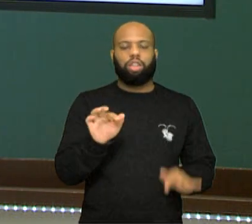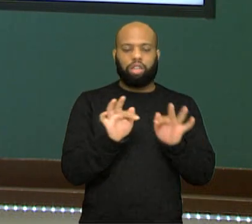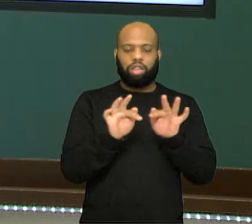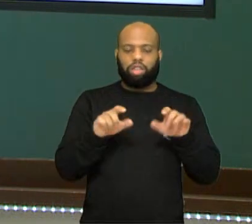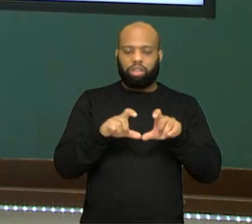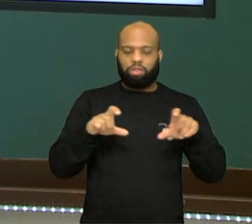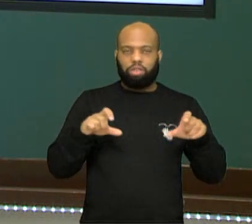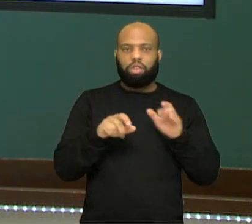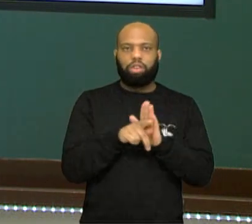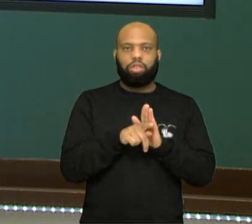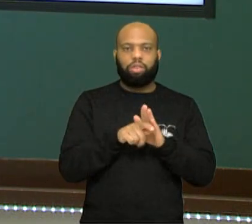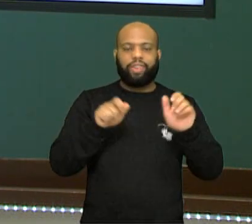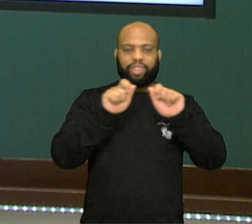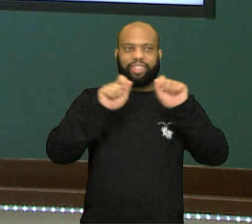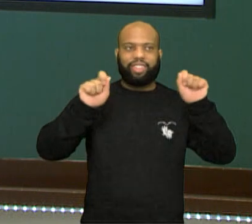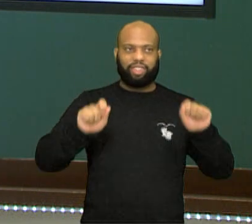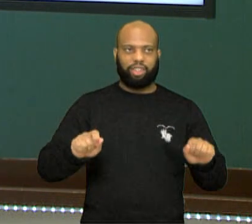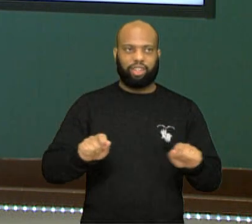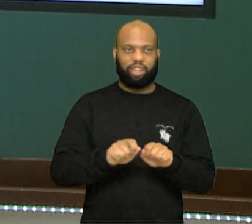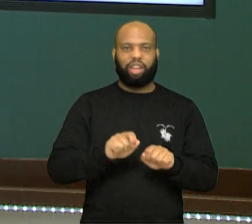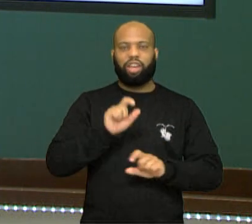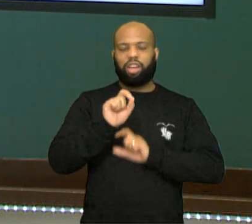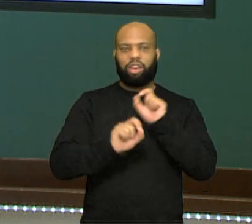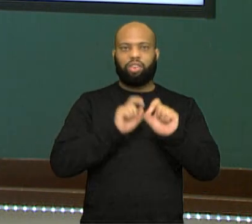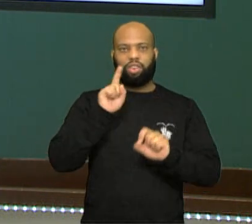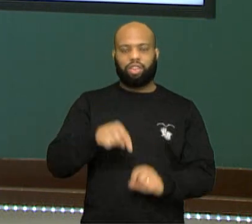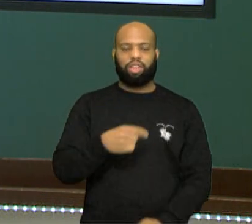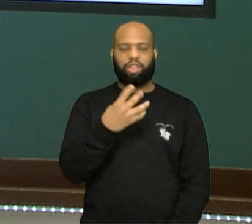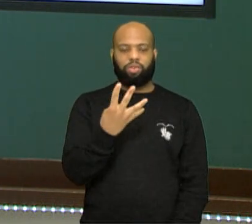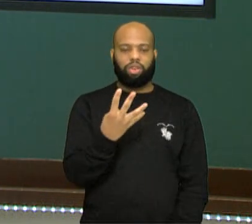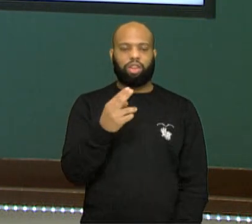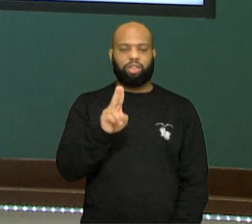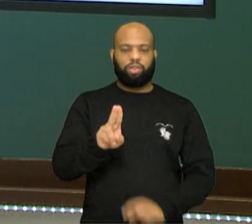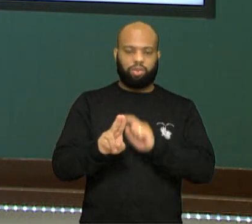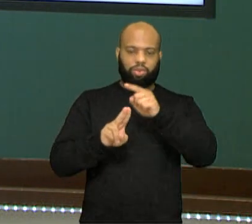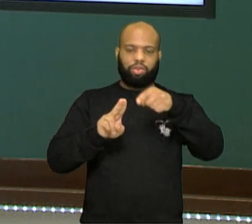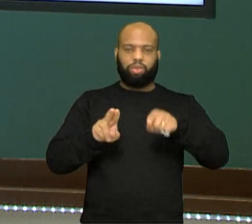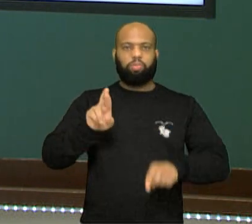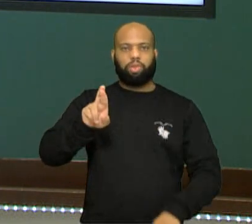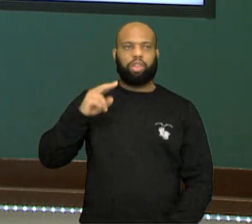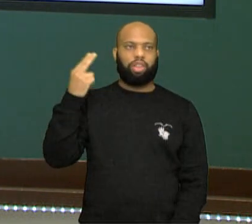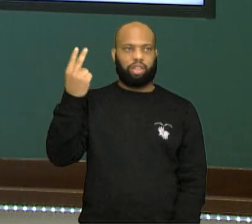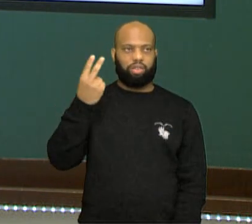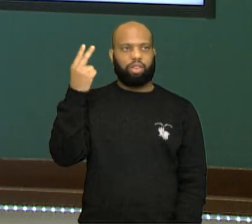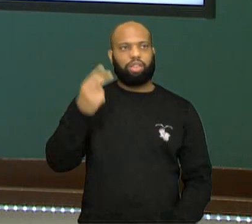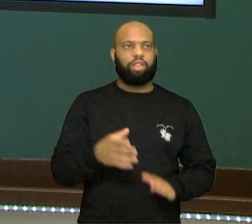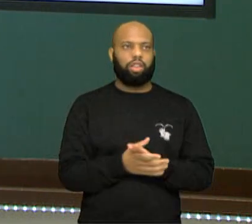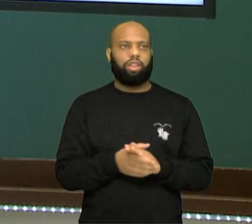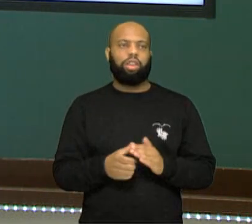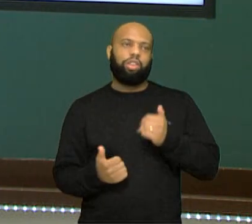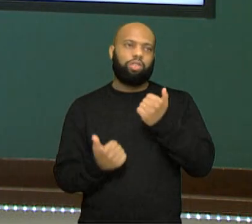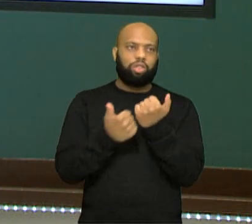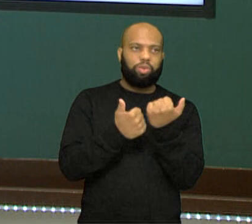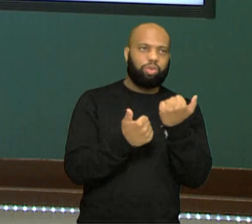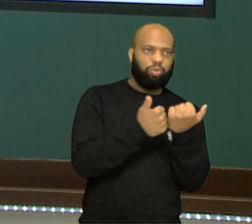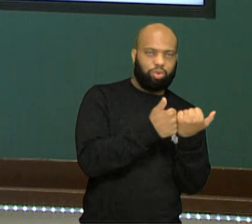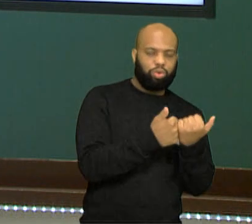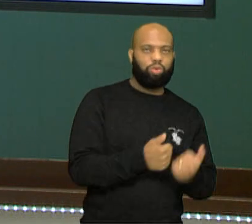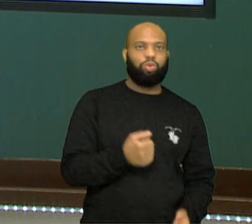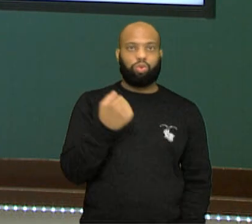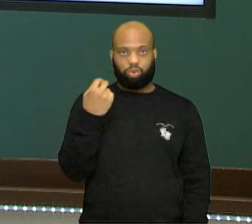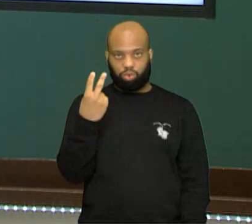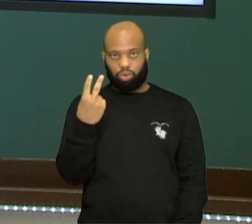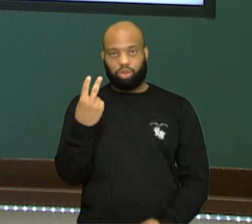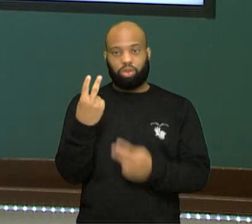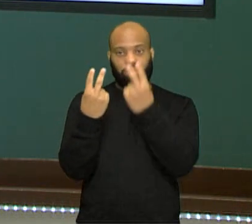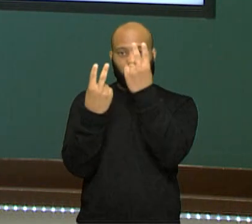da superfície da esfera, que é 4πr ao quadrado, substituindo o 2 no lugar do r, 2